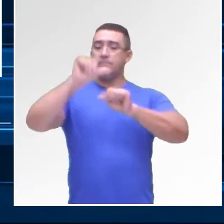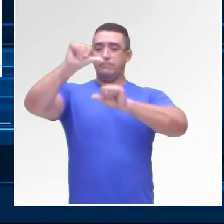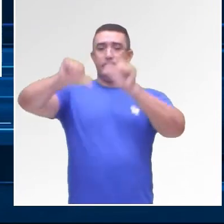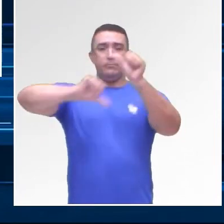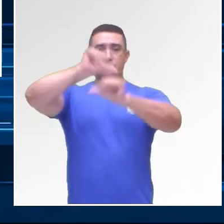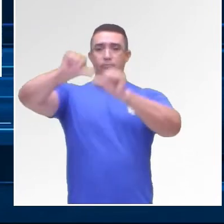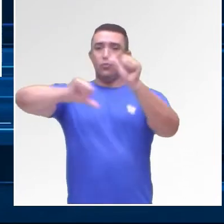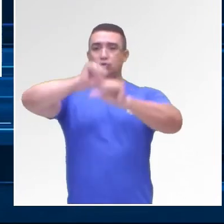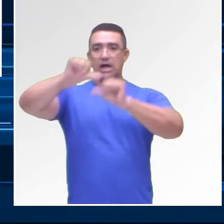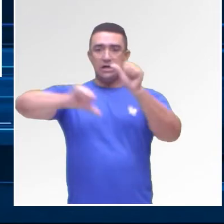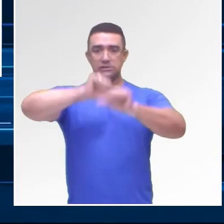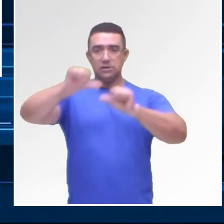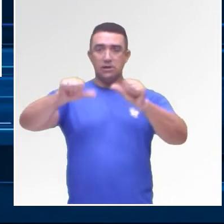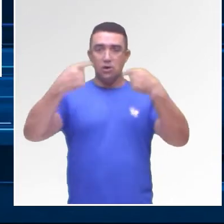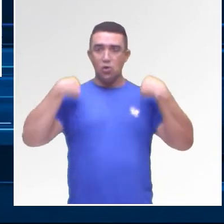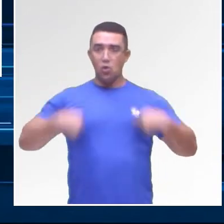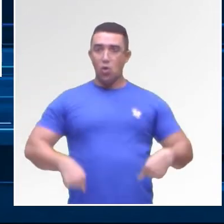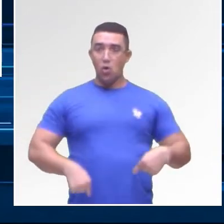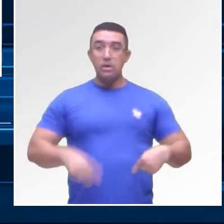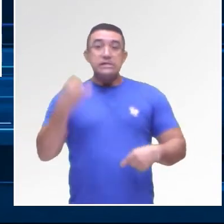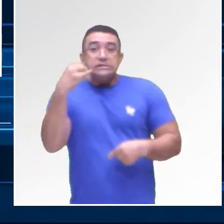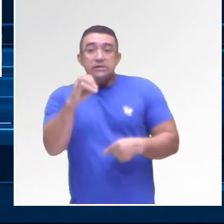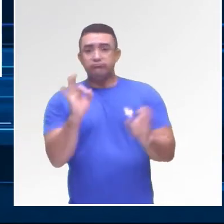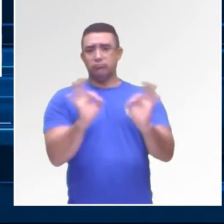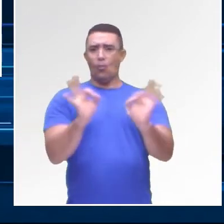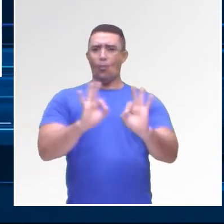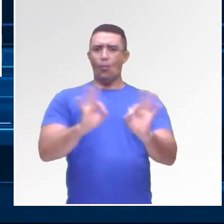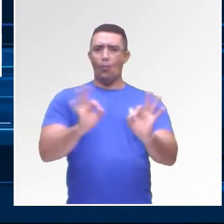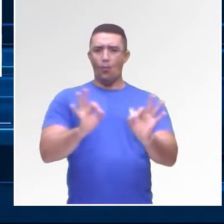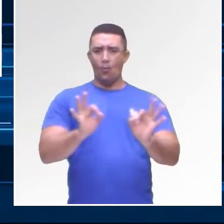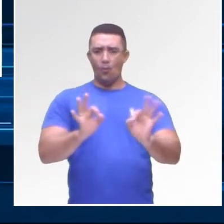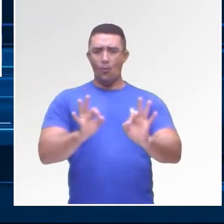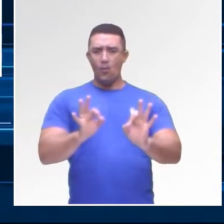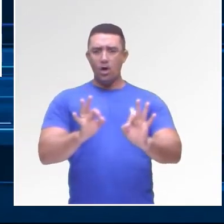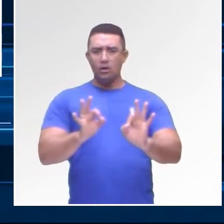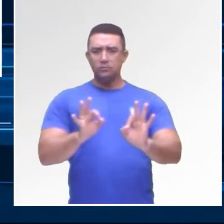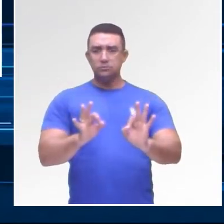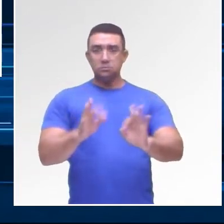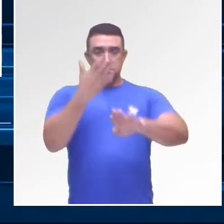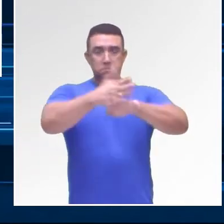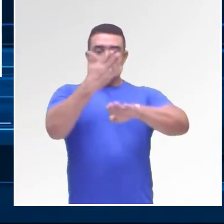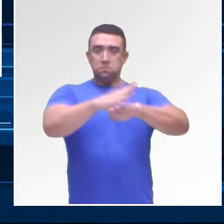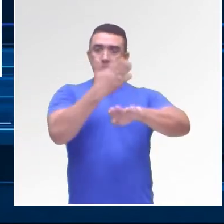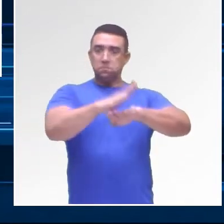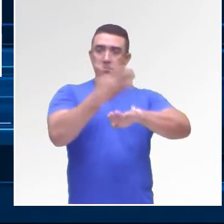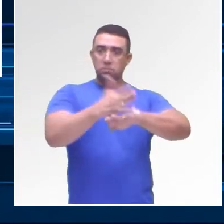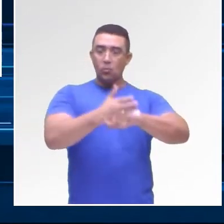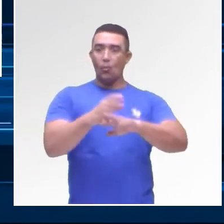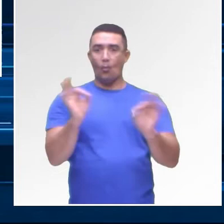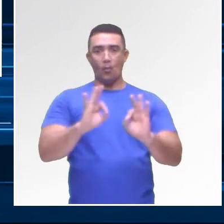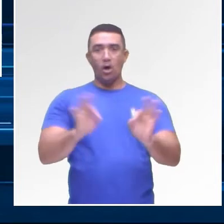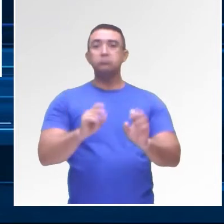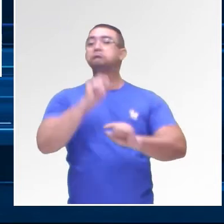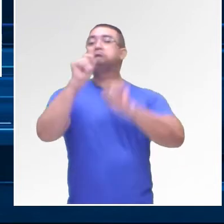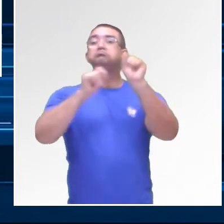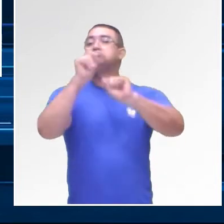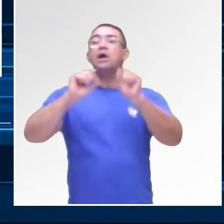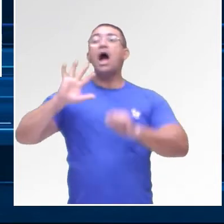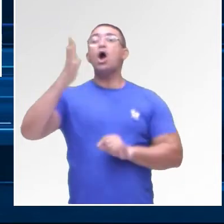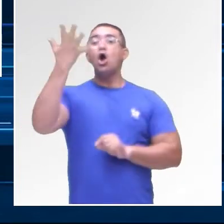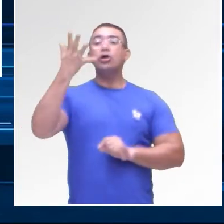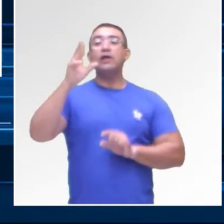da atividade física. Lá no primeiro momento, nós vimos que quando nós temos um treino regular, acontecem